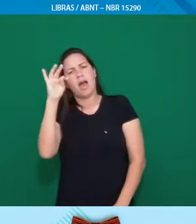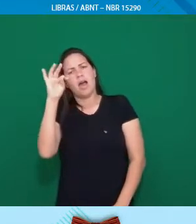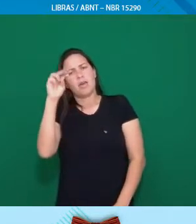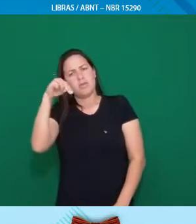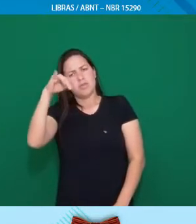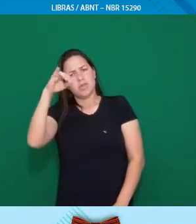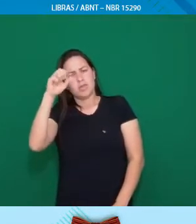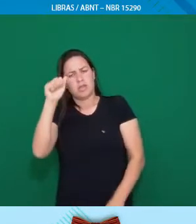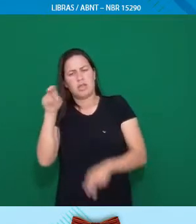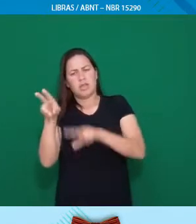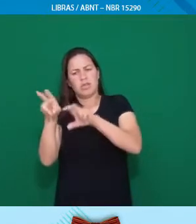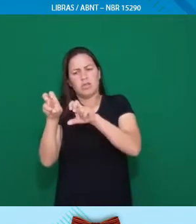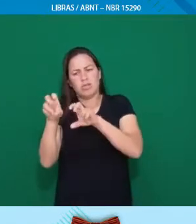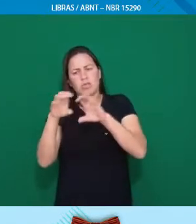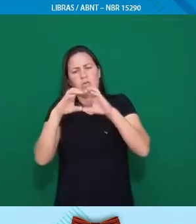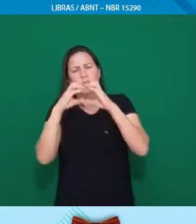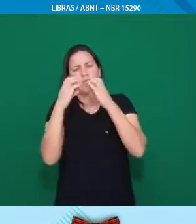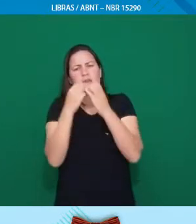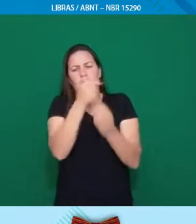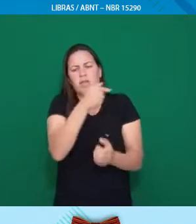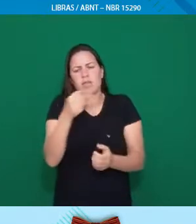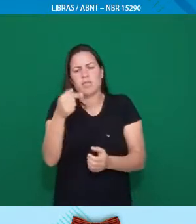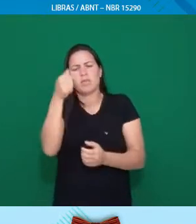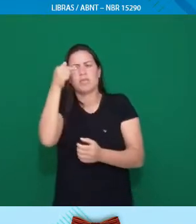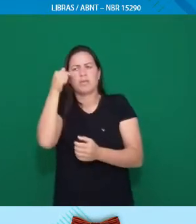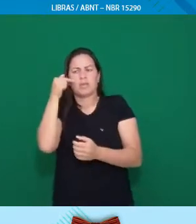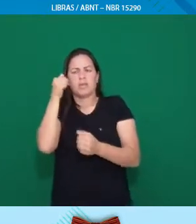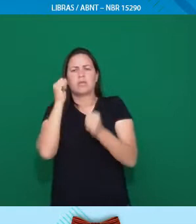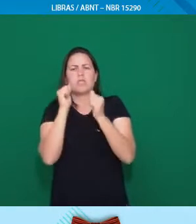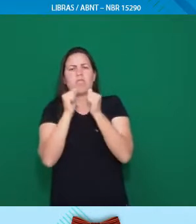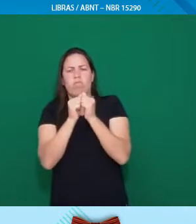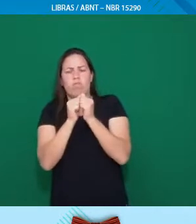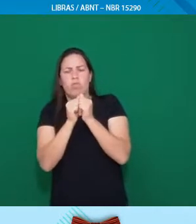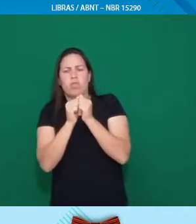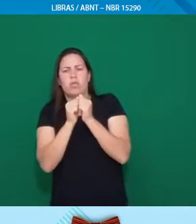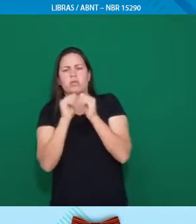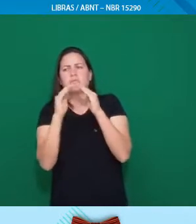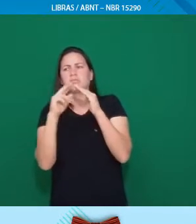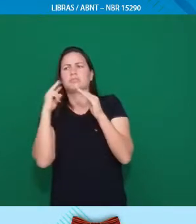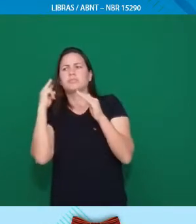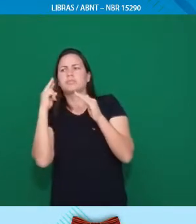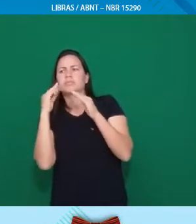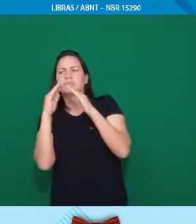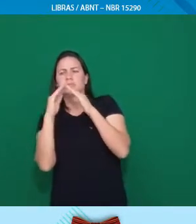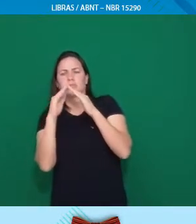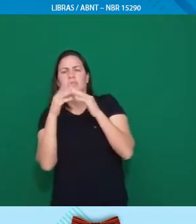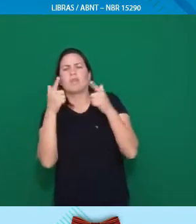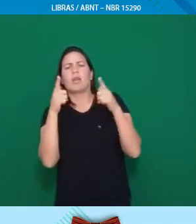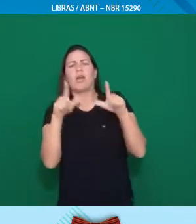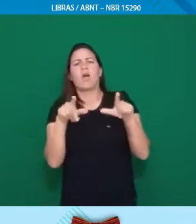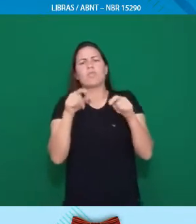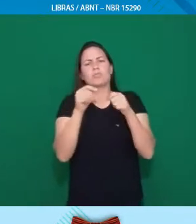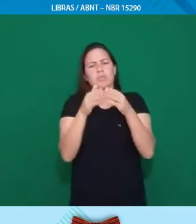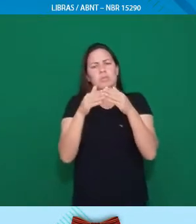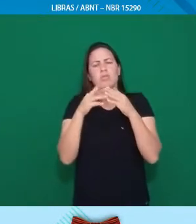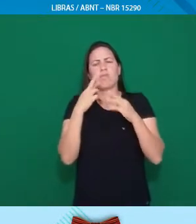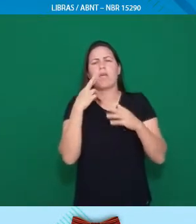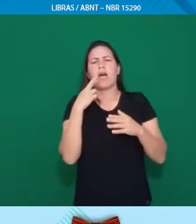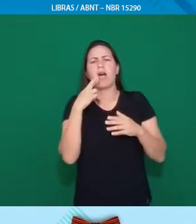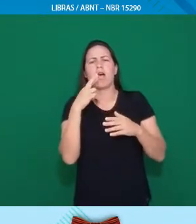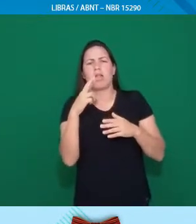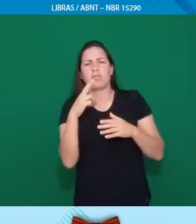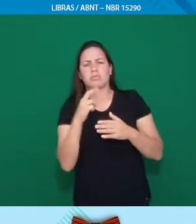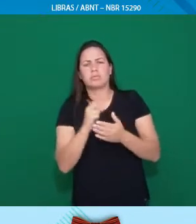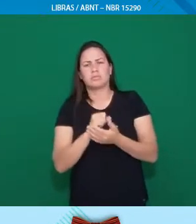ali do assentamento Betinho na semana passada que o legislativo aonde ele fazia uma